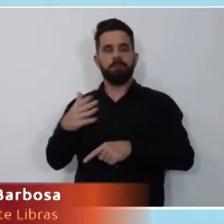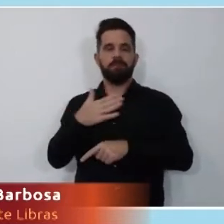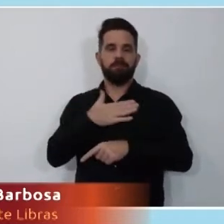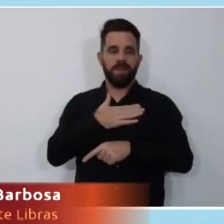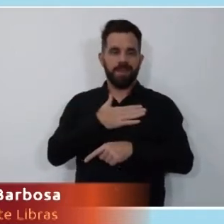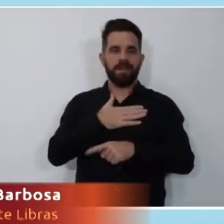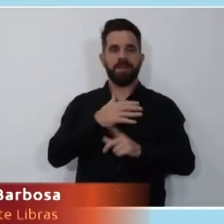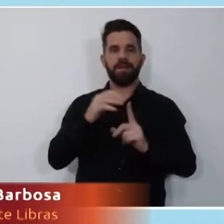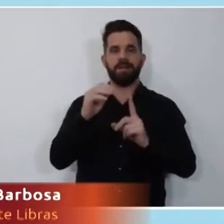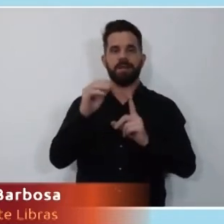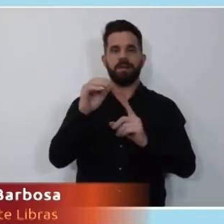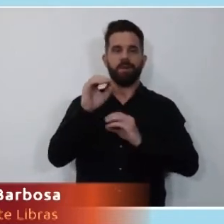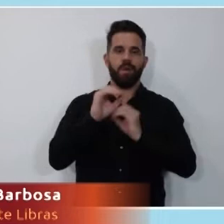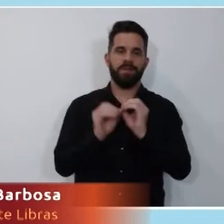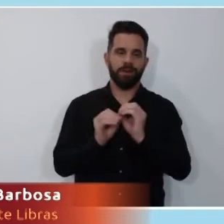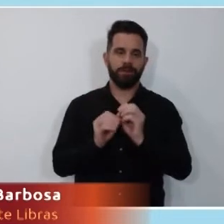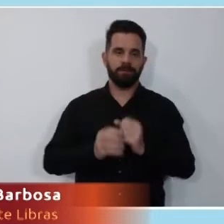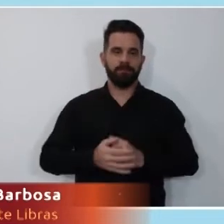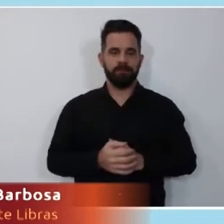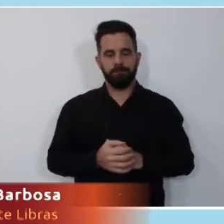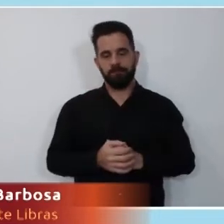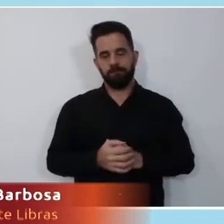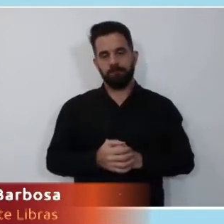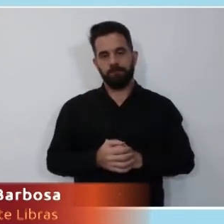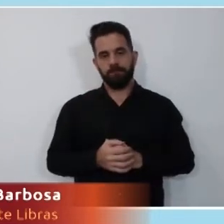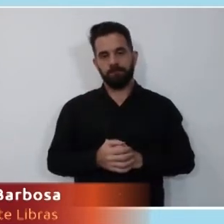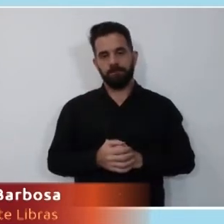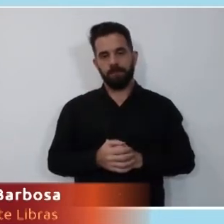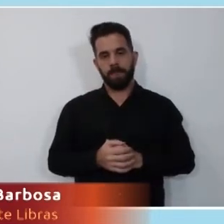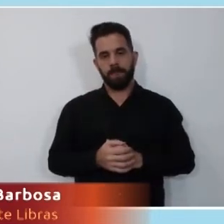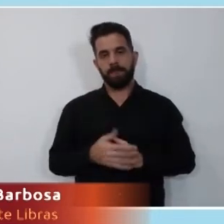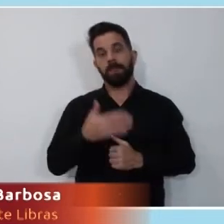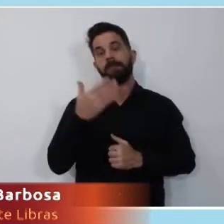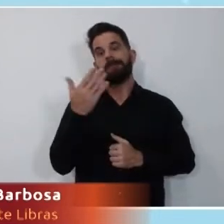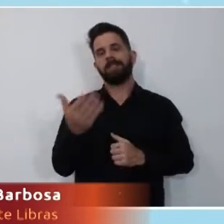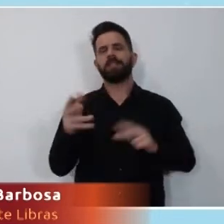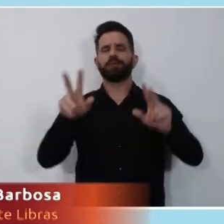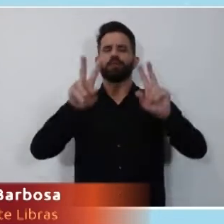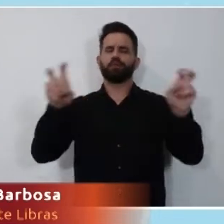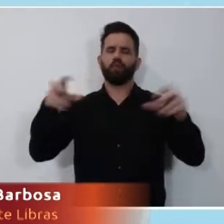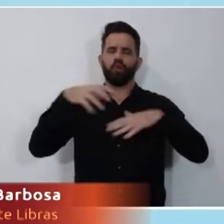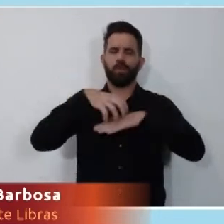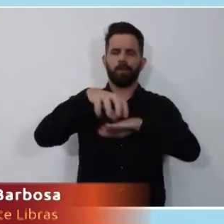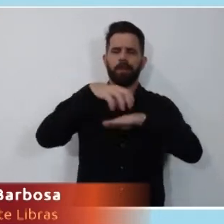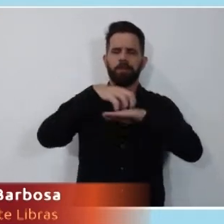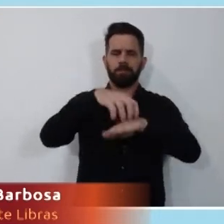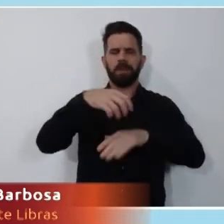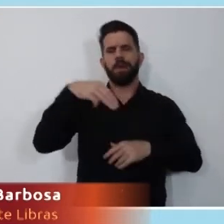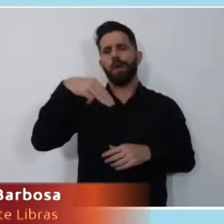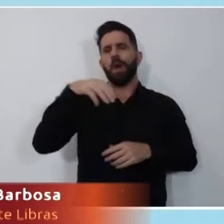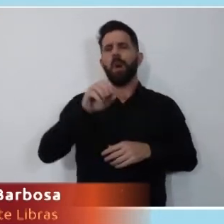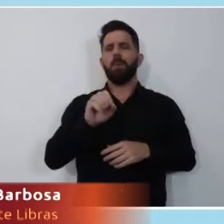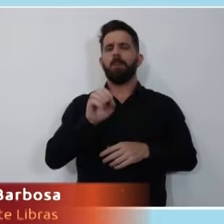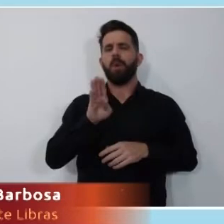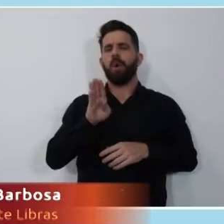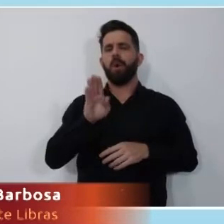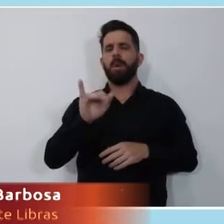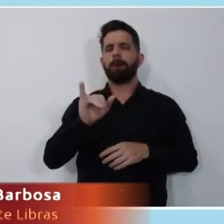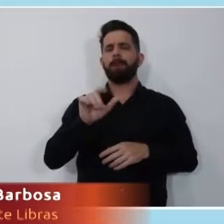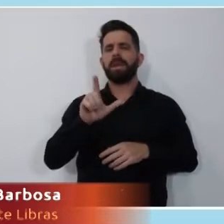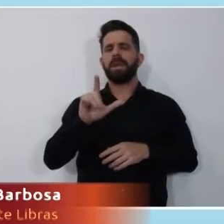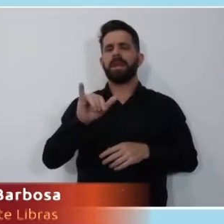urbana. Para começar, queria que vocês fizessem um diagnóstico da mobilidade aqui na capital. A gente sabe que